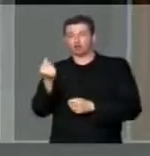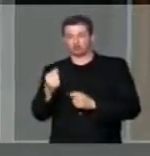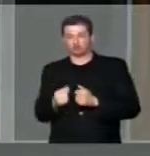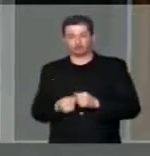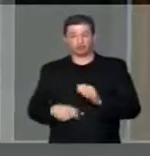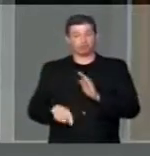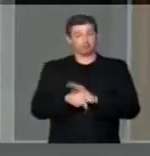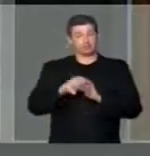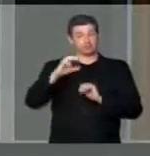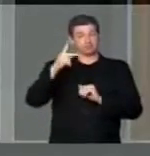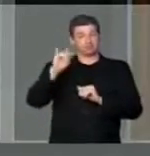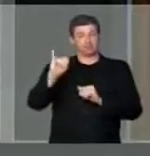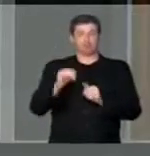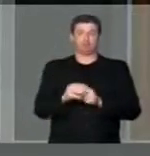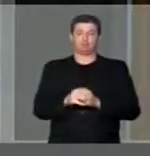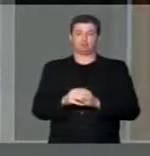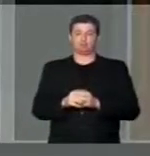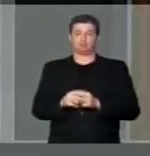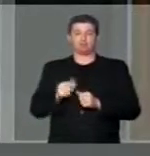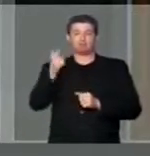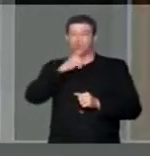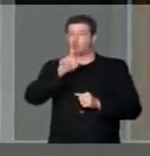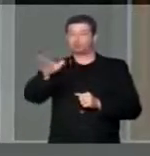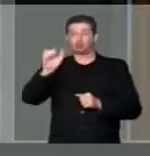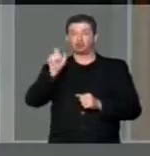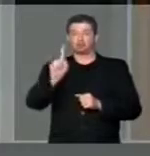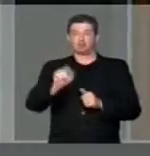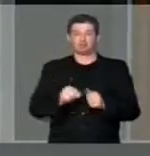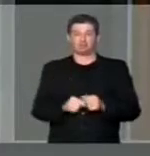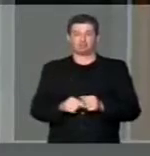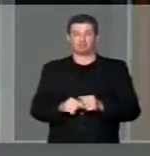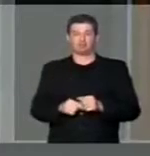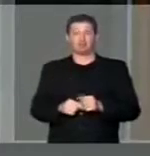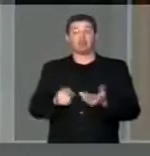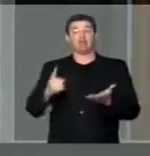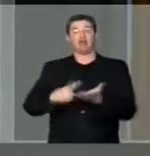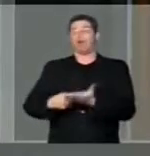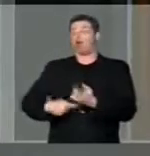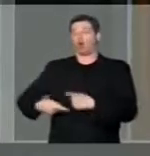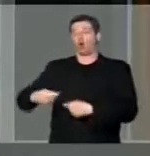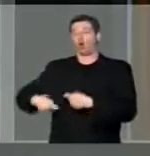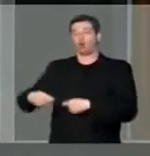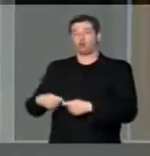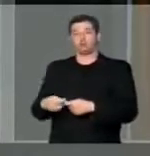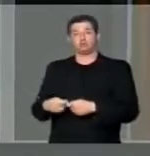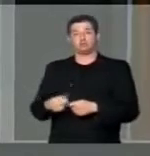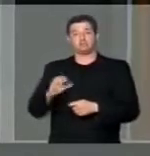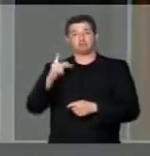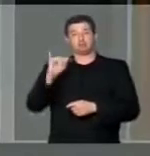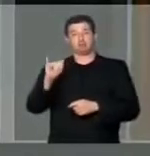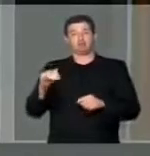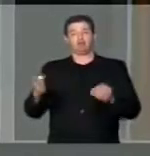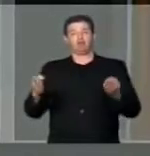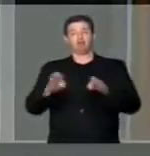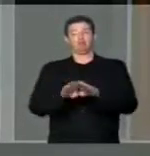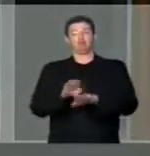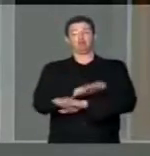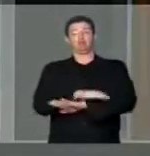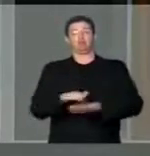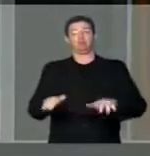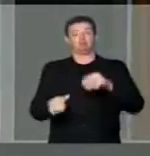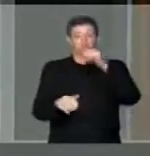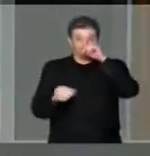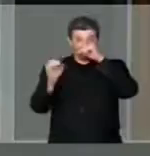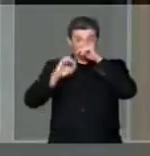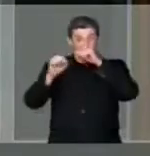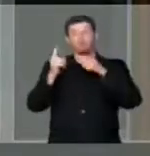da CPI da Petrobras, nós não conseguimos convocar. E foi fechado um acordo para a CPI cessar suas atividades em